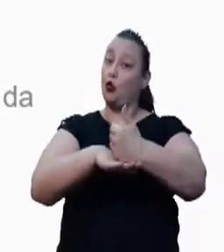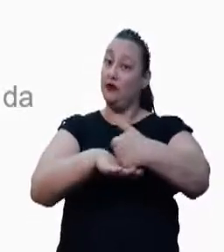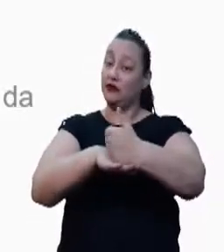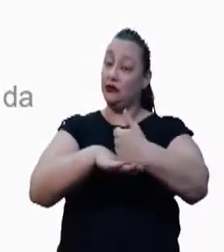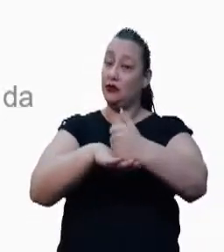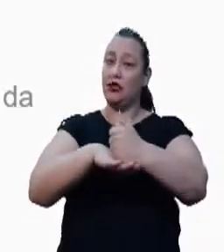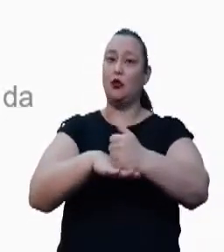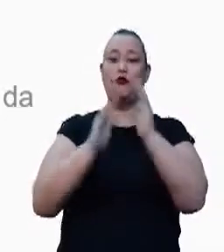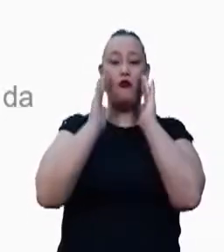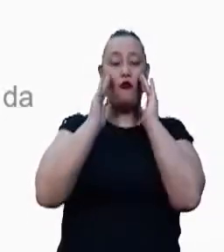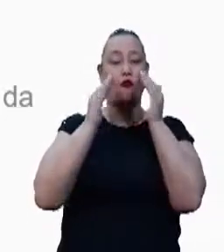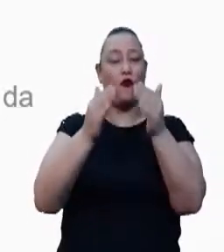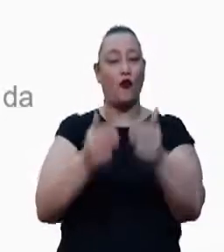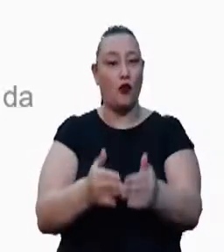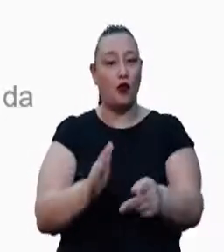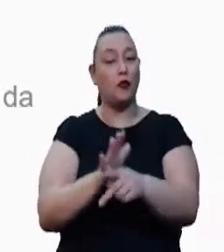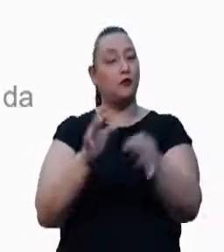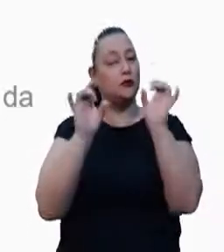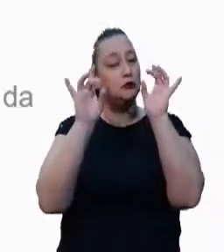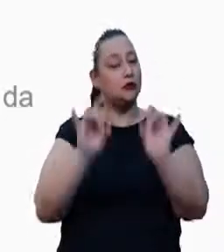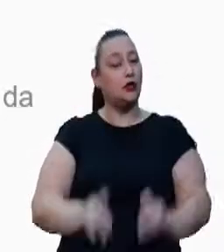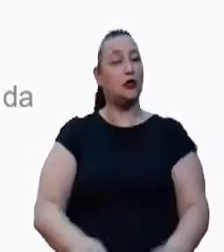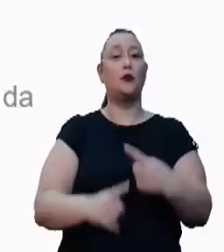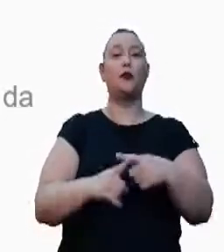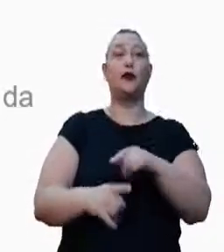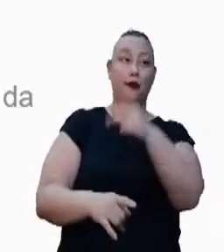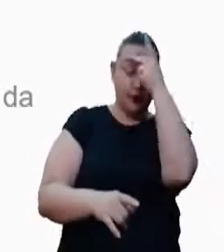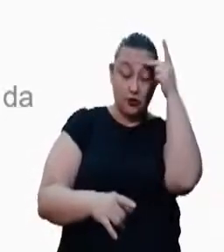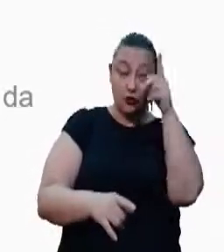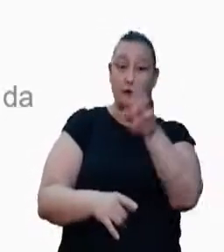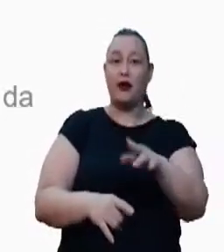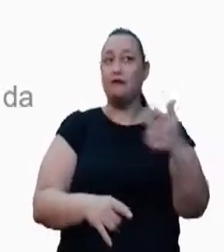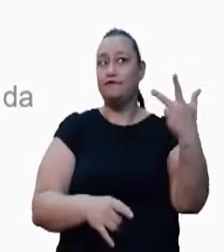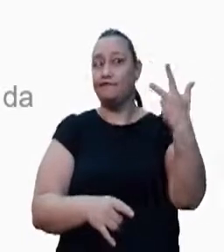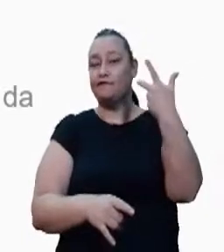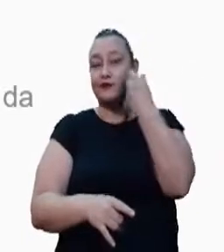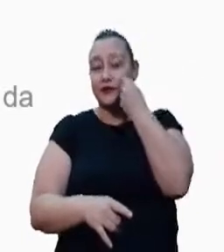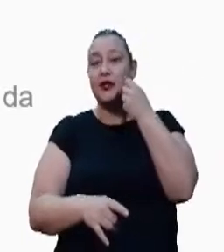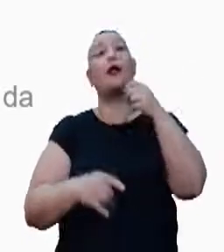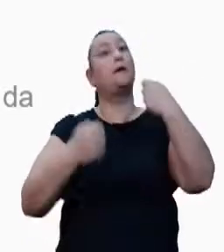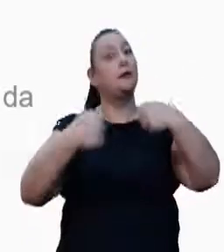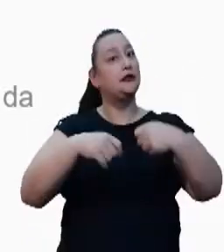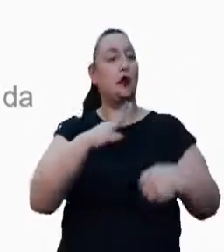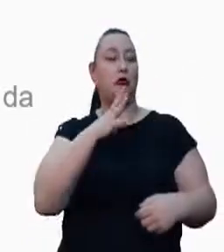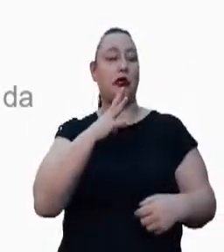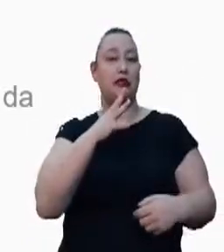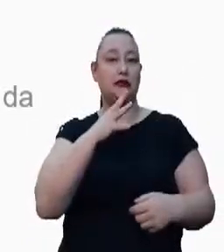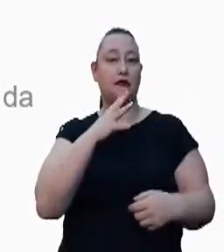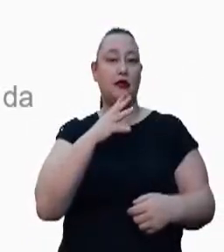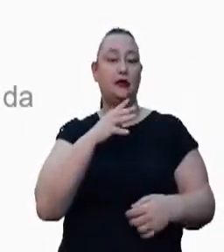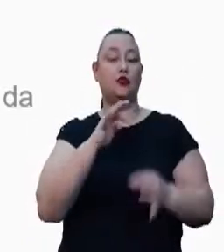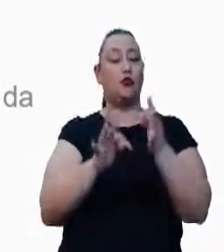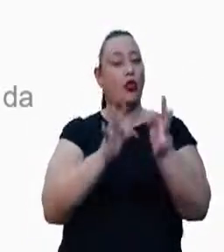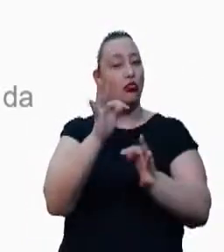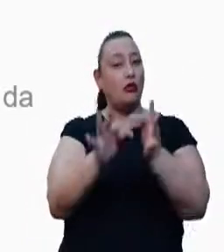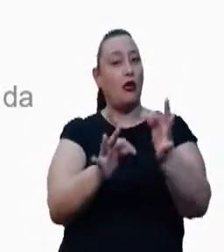especializado. Por quê? Porque a pessoa que vai aplicar isso, ela tem que ter conhecimento da